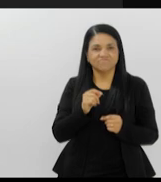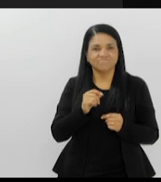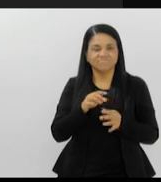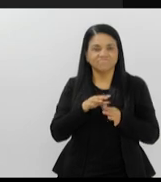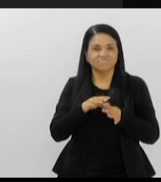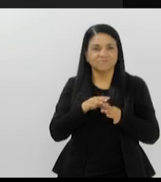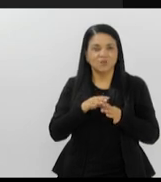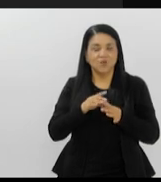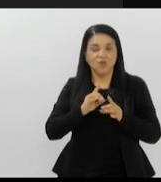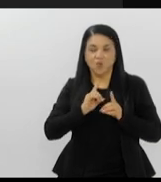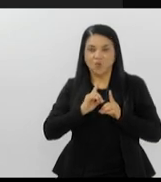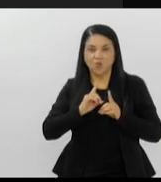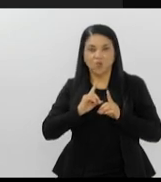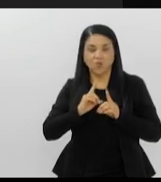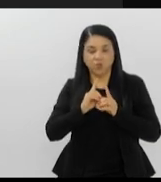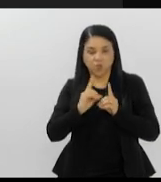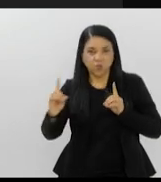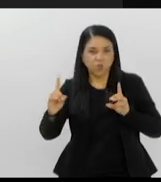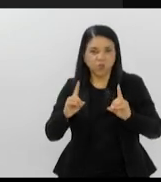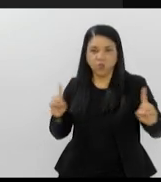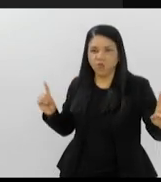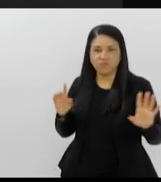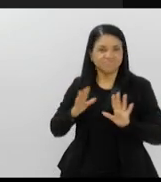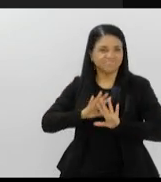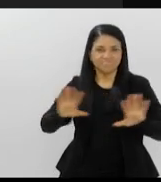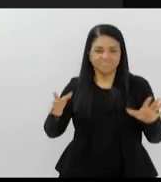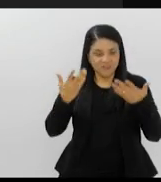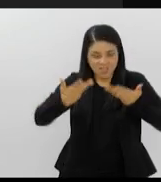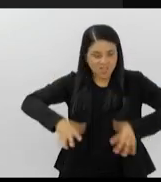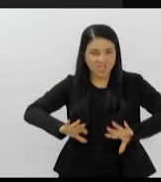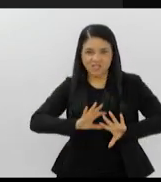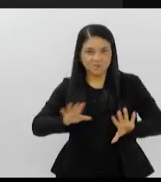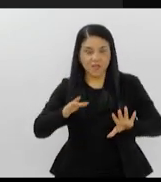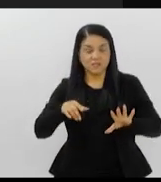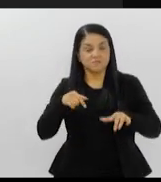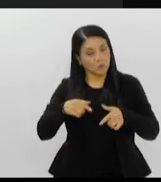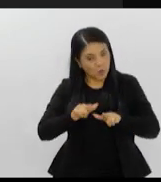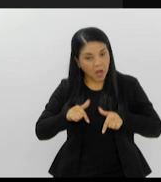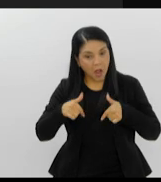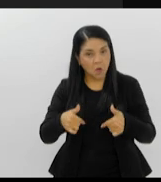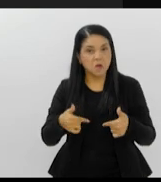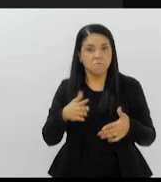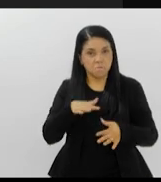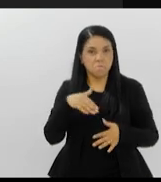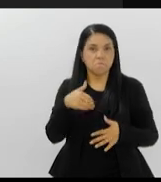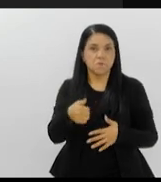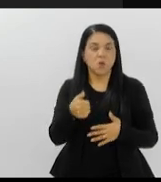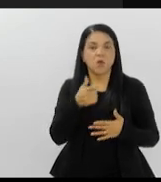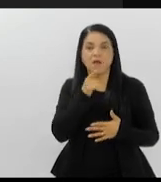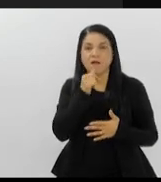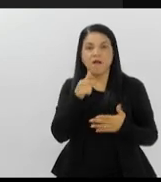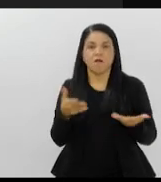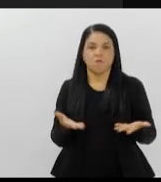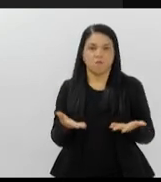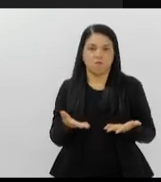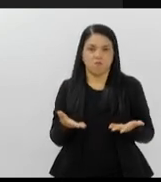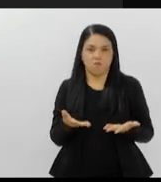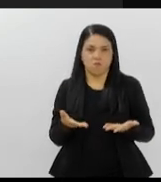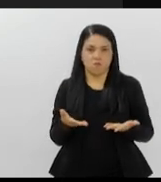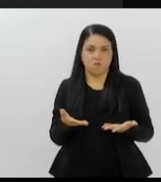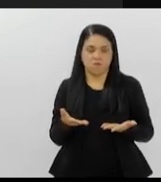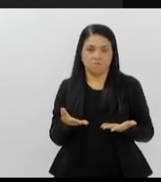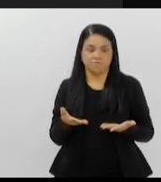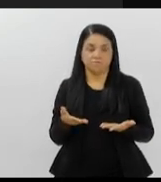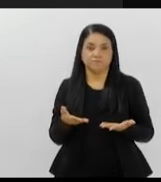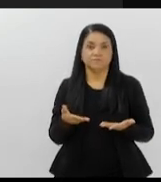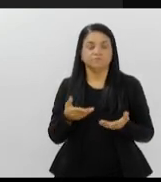afastou. Tomara que agora sejam tomadas providências para melhorar as condições da